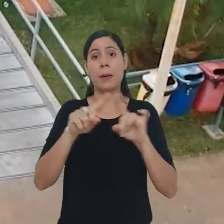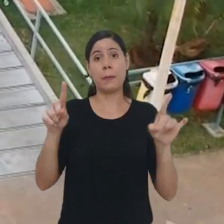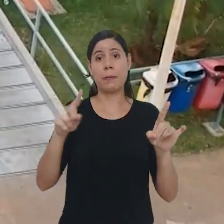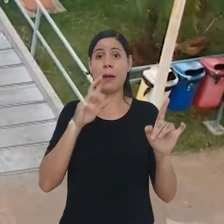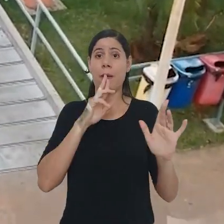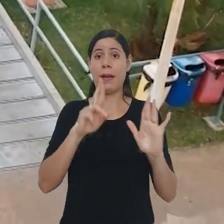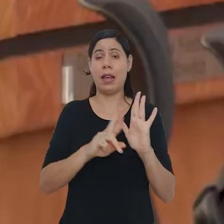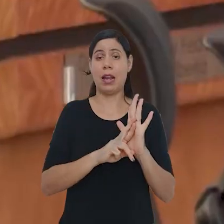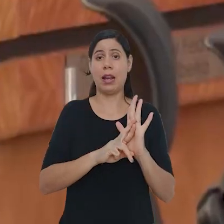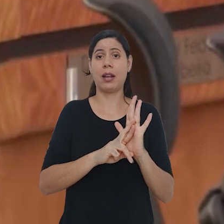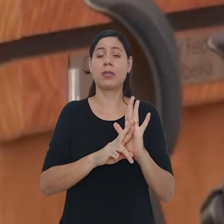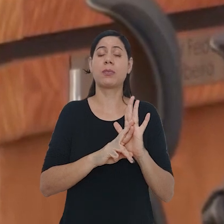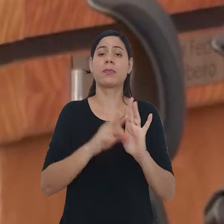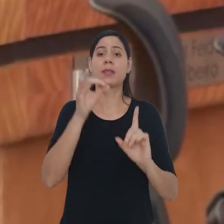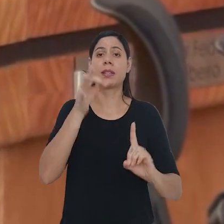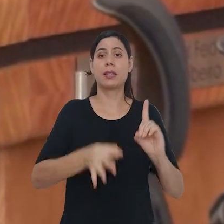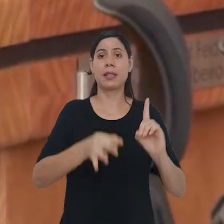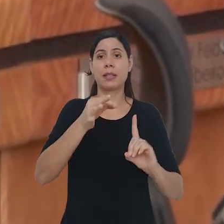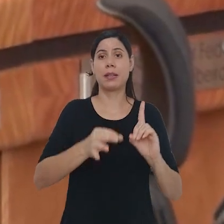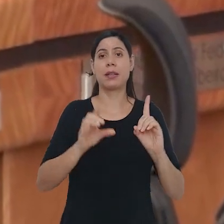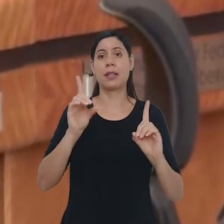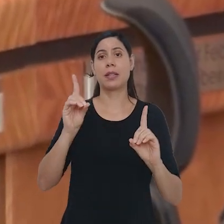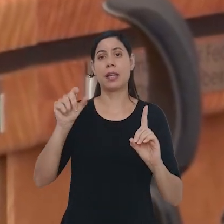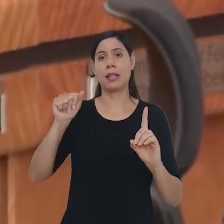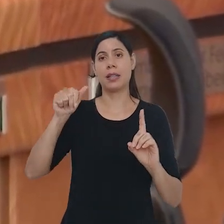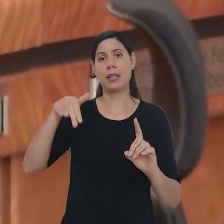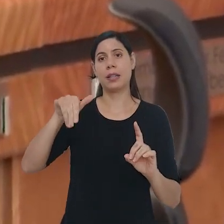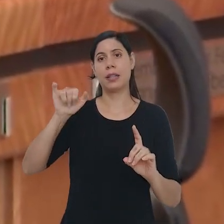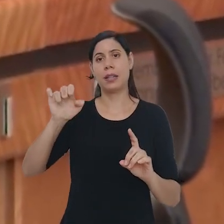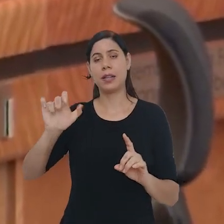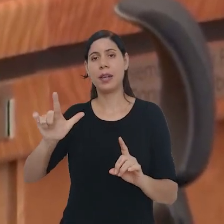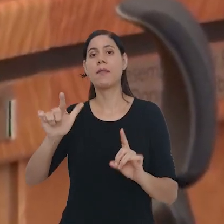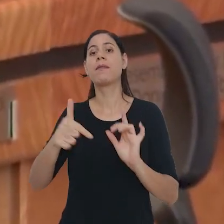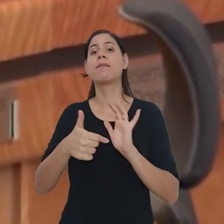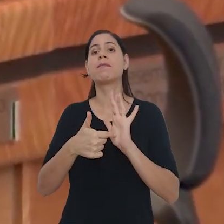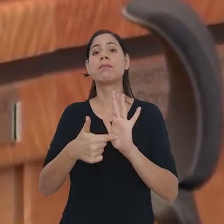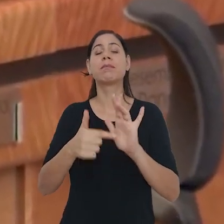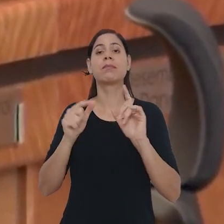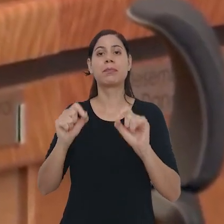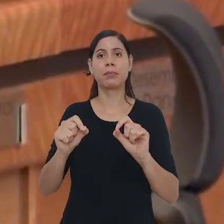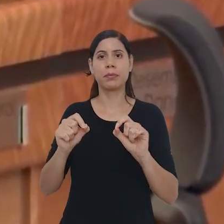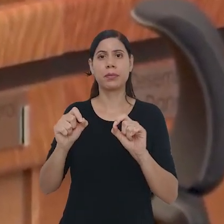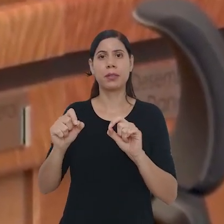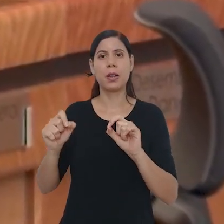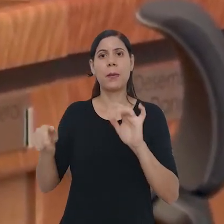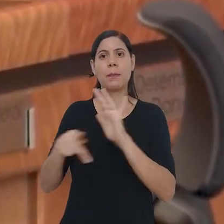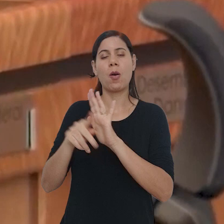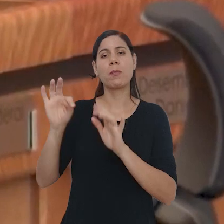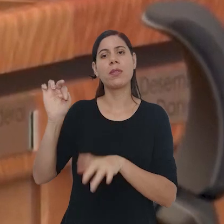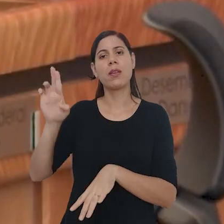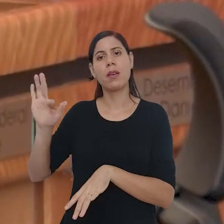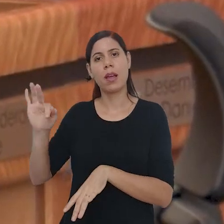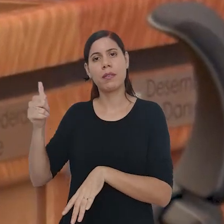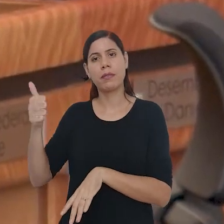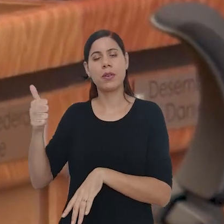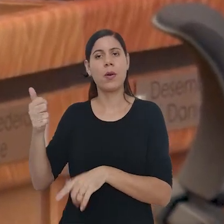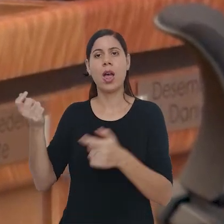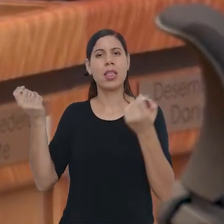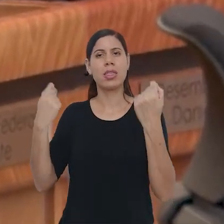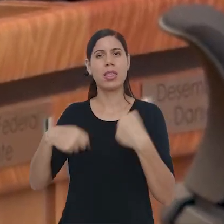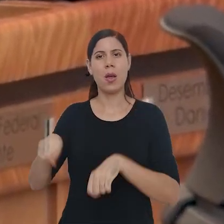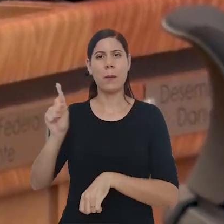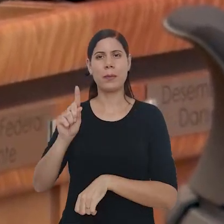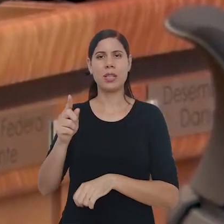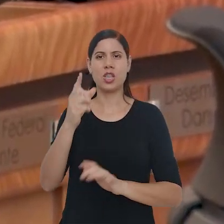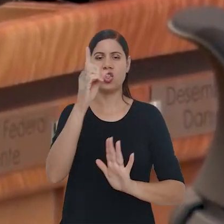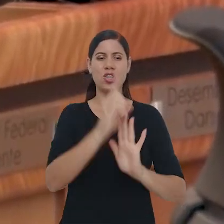prova pericial. Mas o relator do processo, o desembargador federal Daniel Paes Ribeiro, destacou o entendimento do